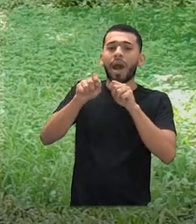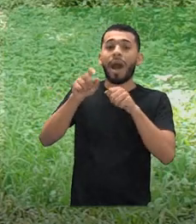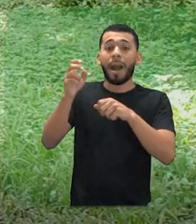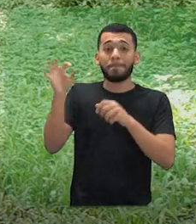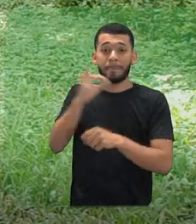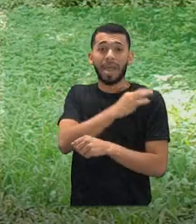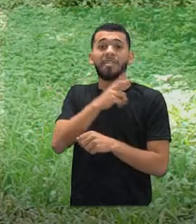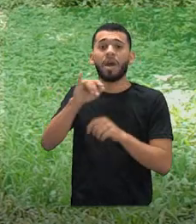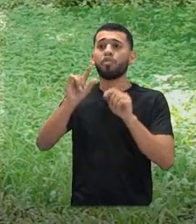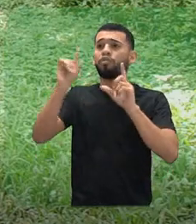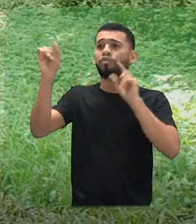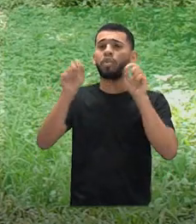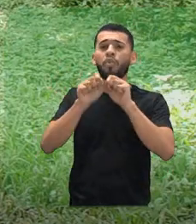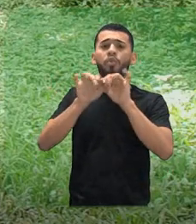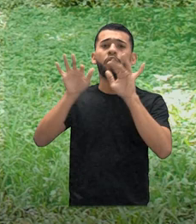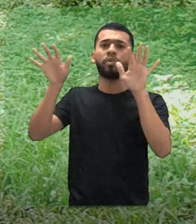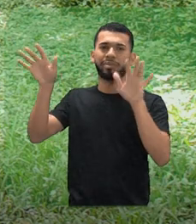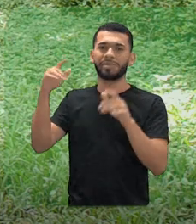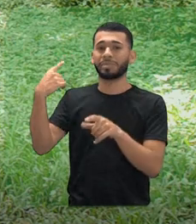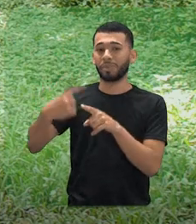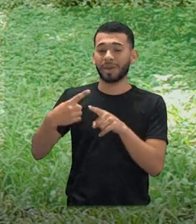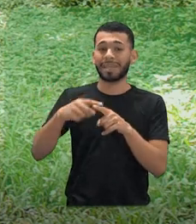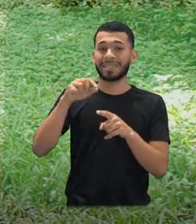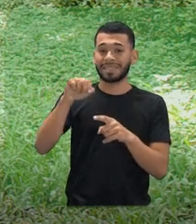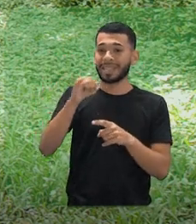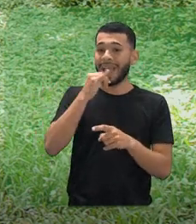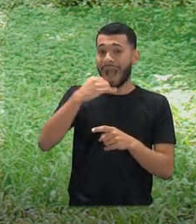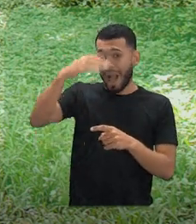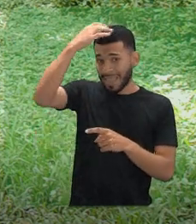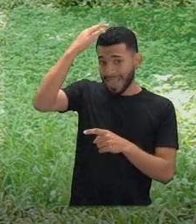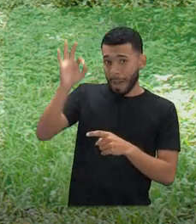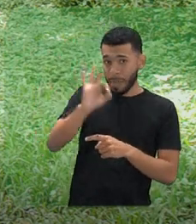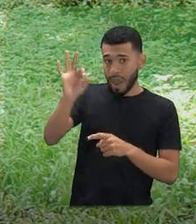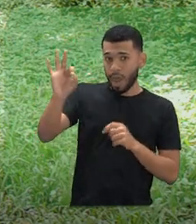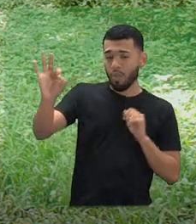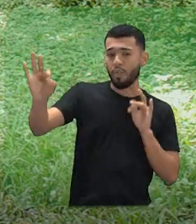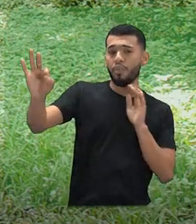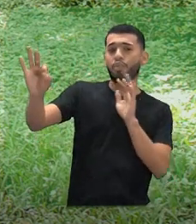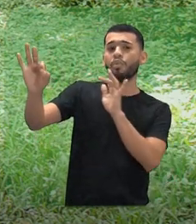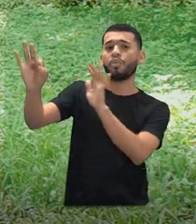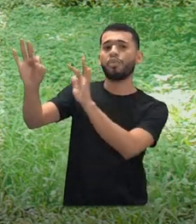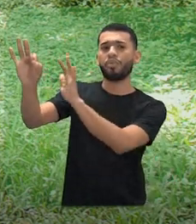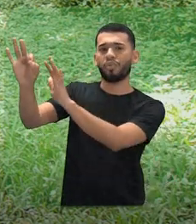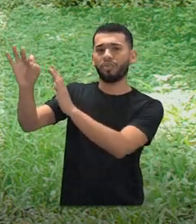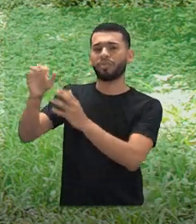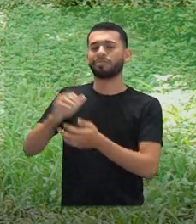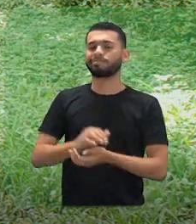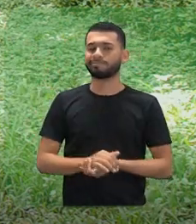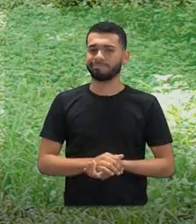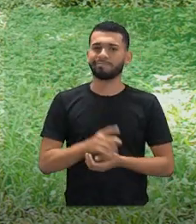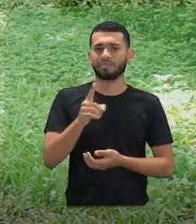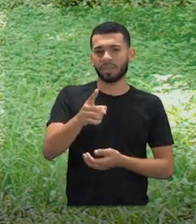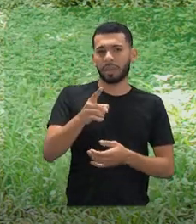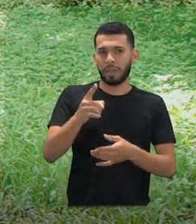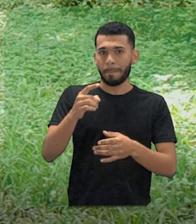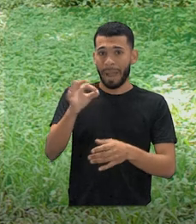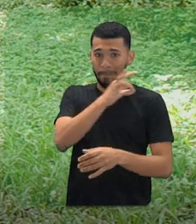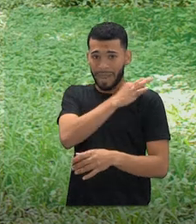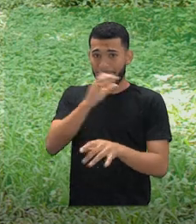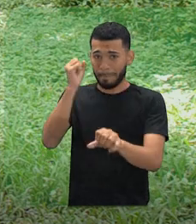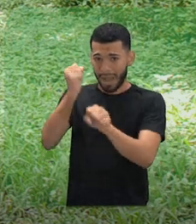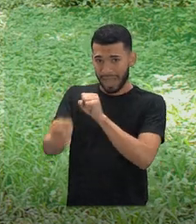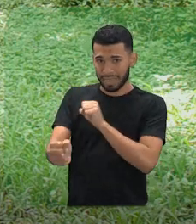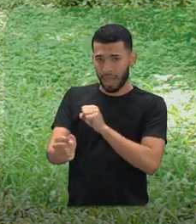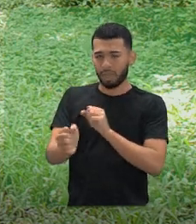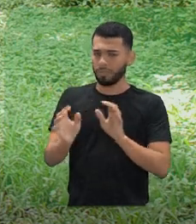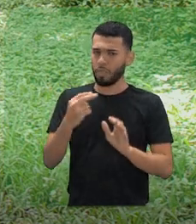e espalhar ela para ela pegar um destino. Que a rainha saindo, as outras acompanham. Aí você não está matando as